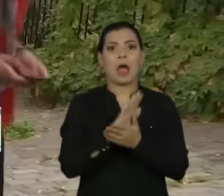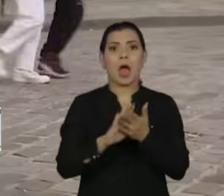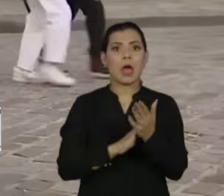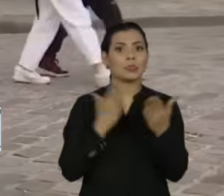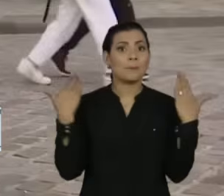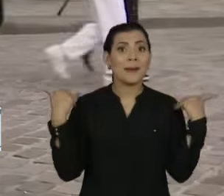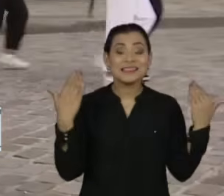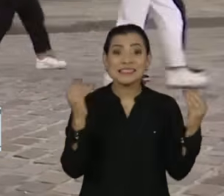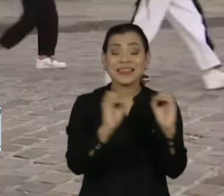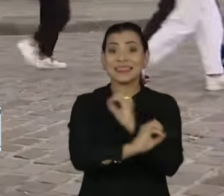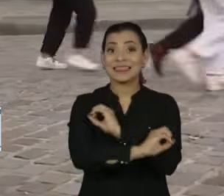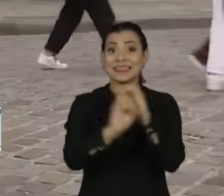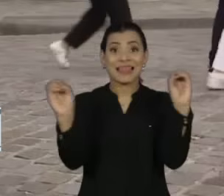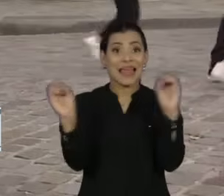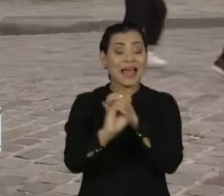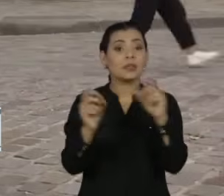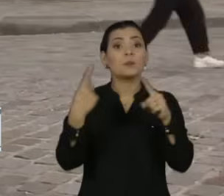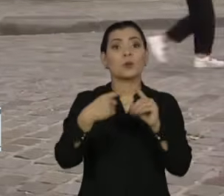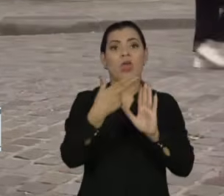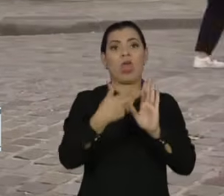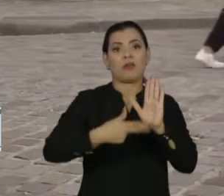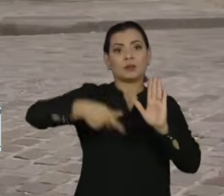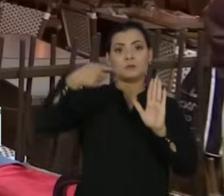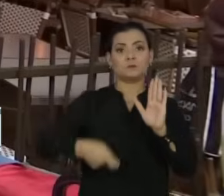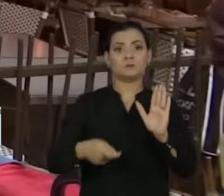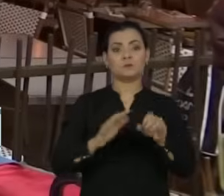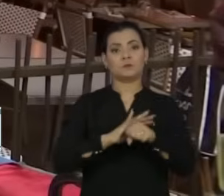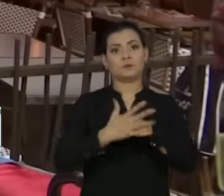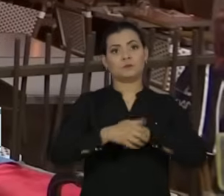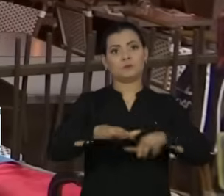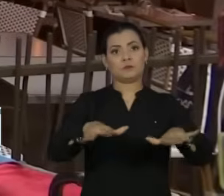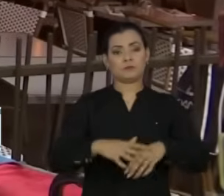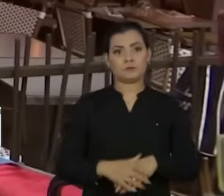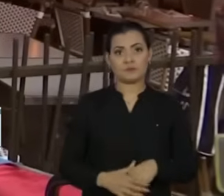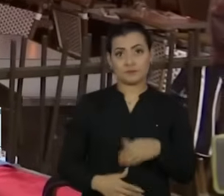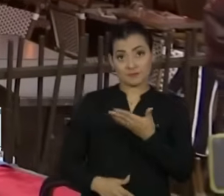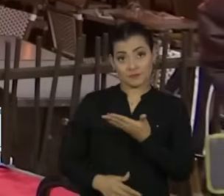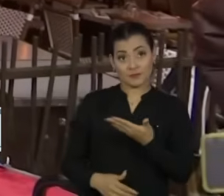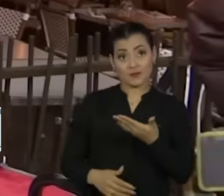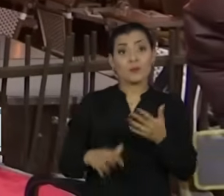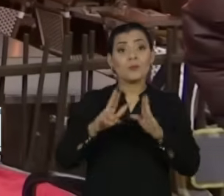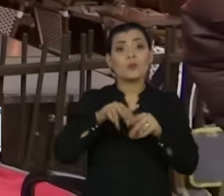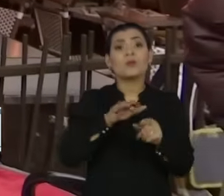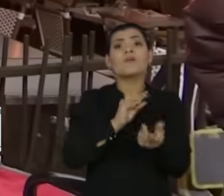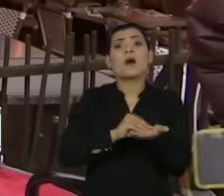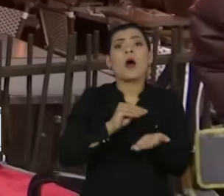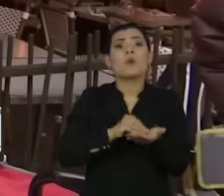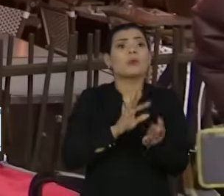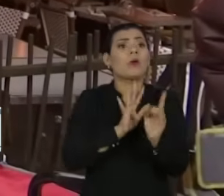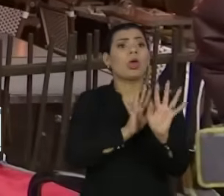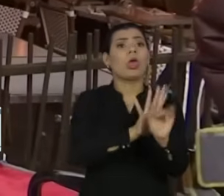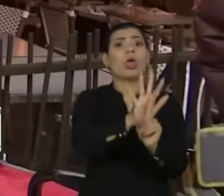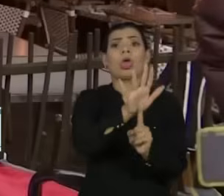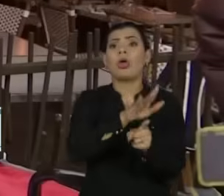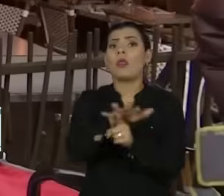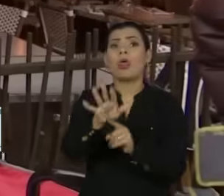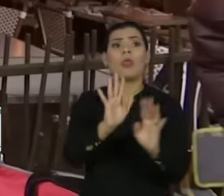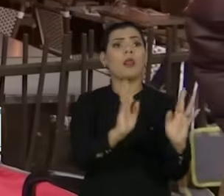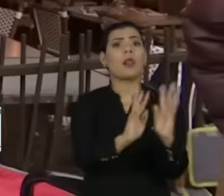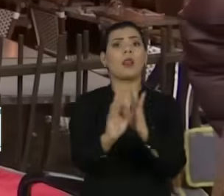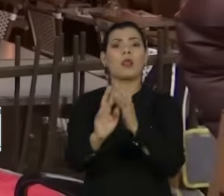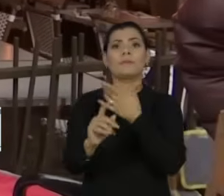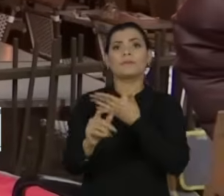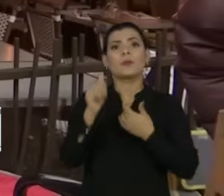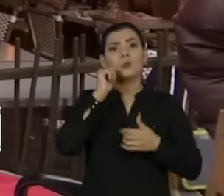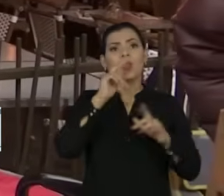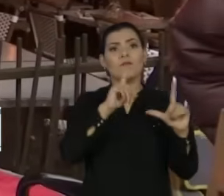turistas devido às restrições do coronavírus. A falta de público e clientes preocupa essa retratista